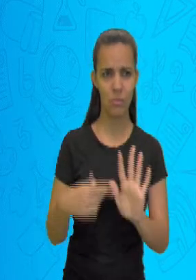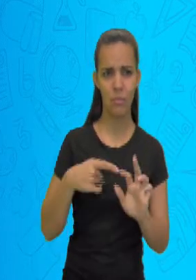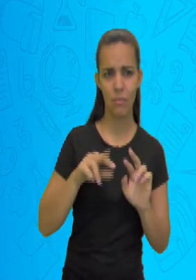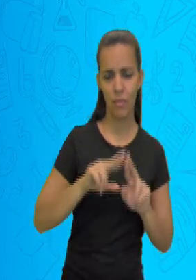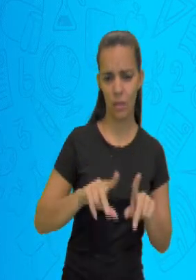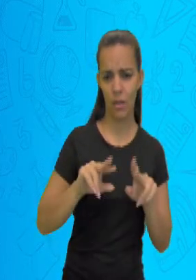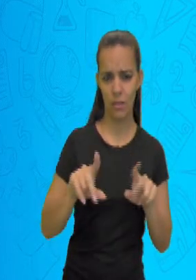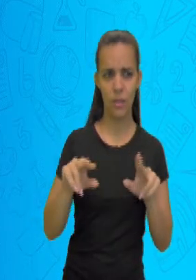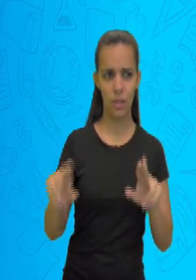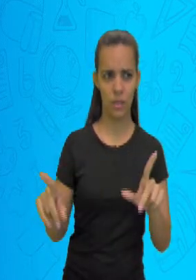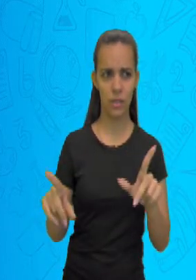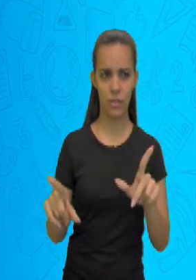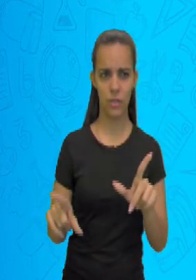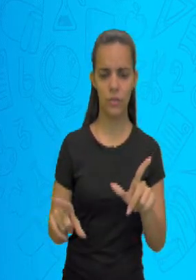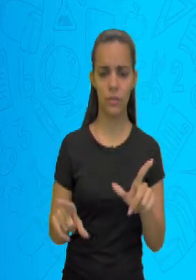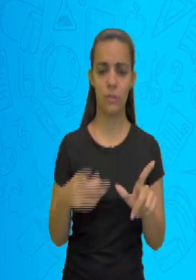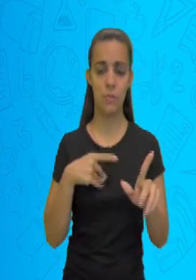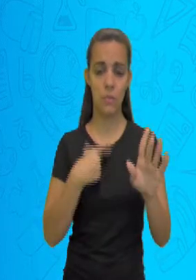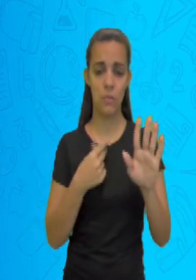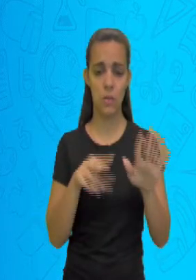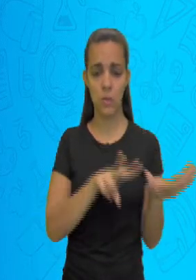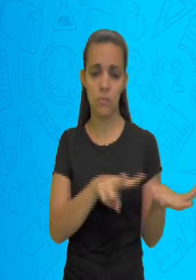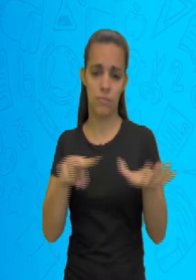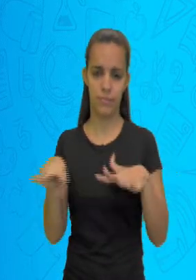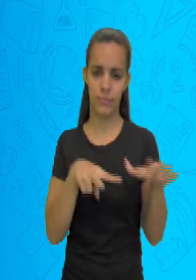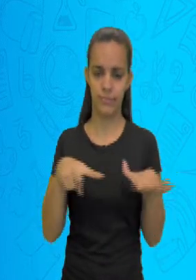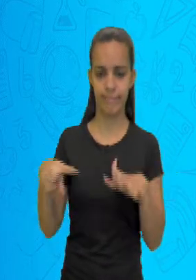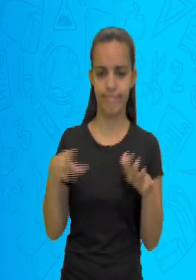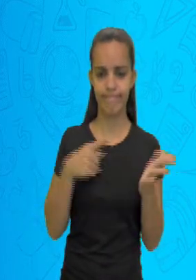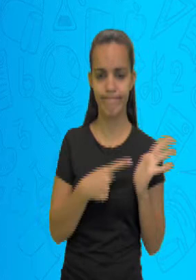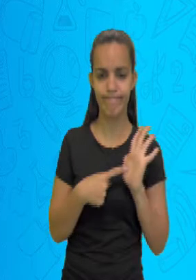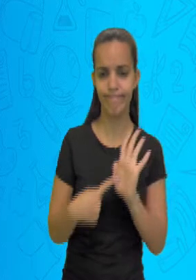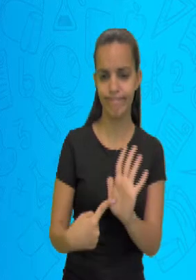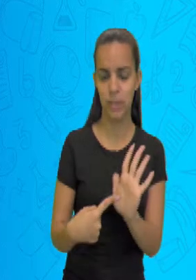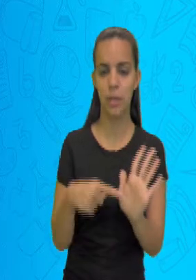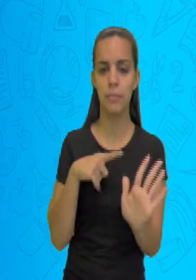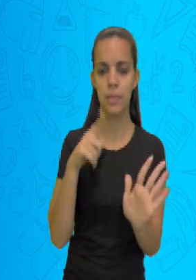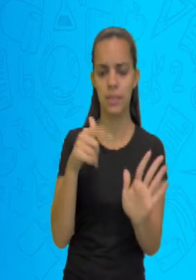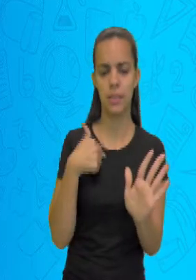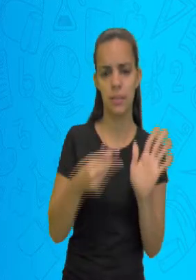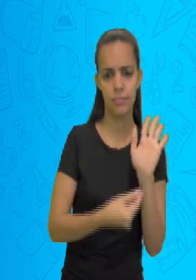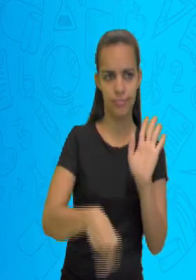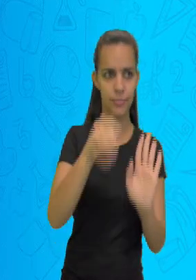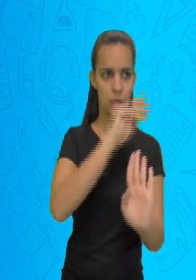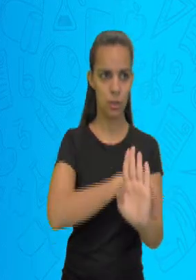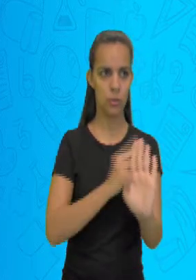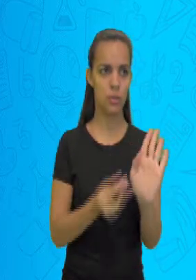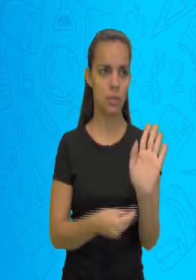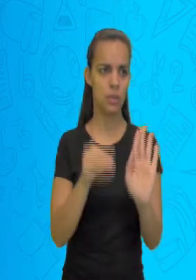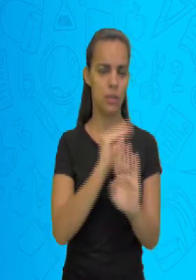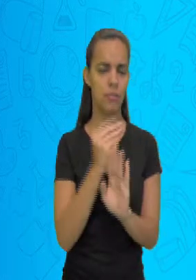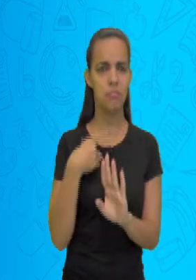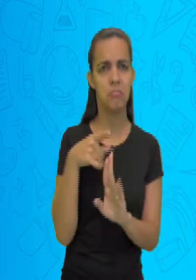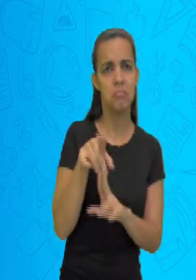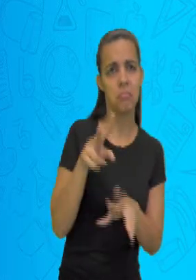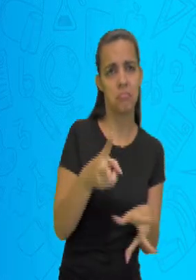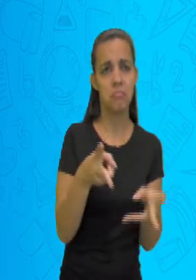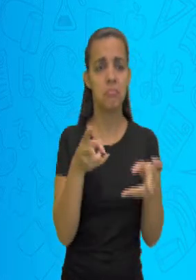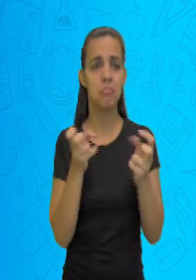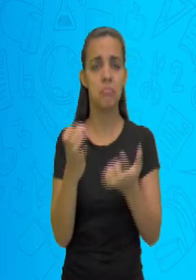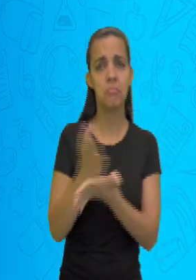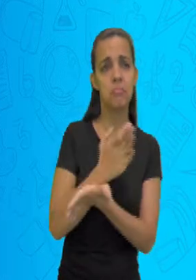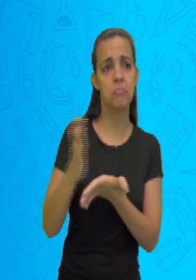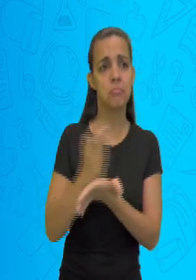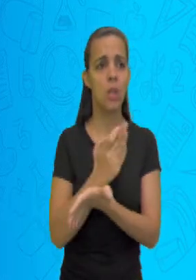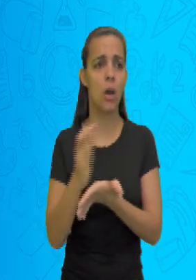os dias da semana aparecem em todos os calendários. Então a gente vai perceber que em alguns calendários a